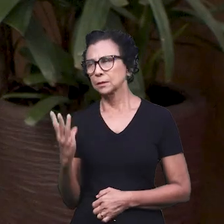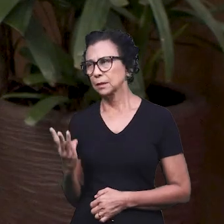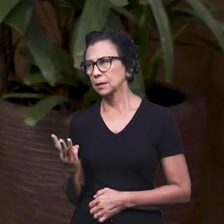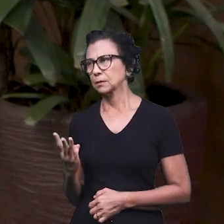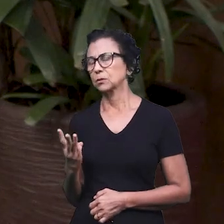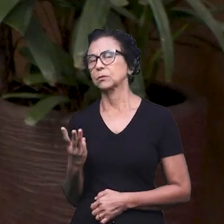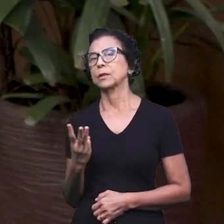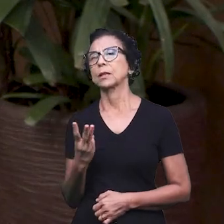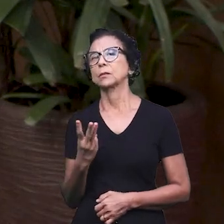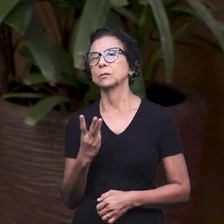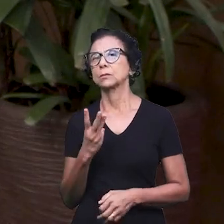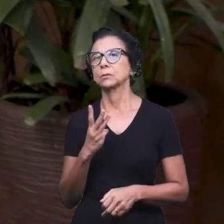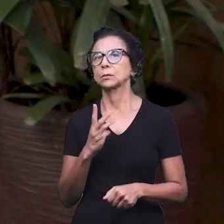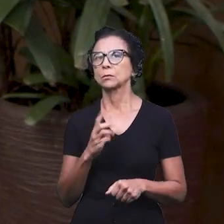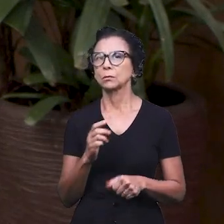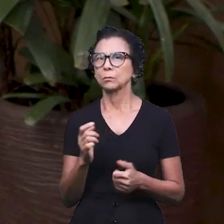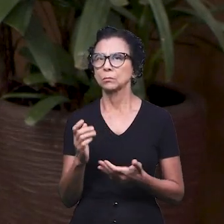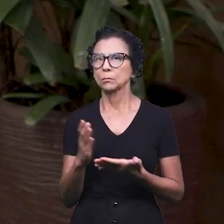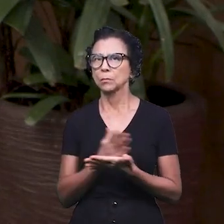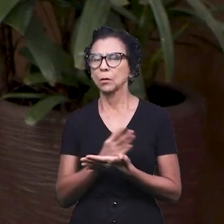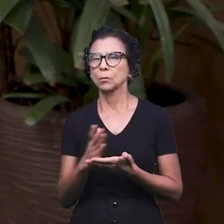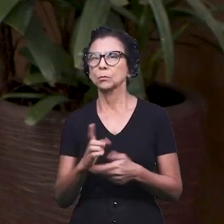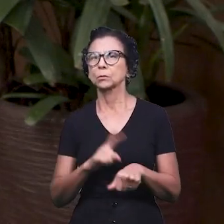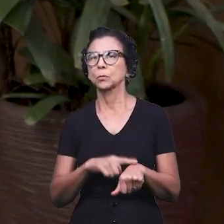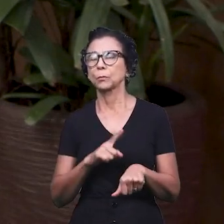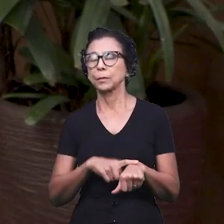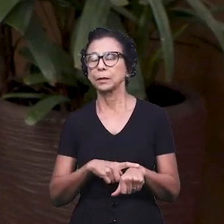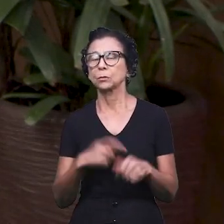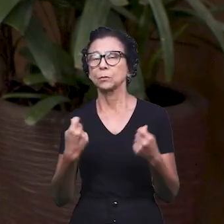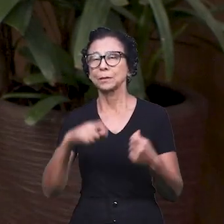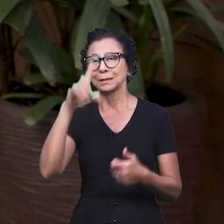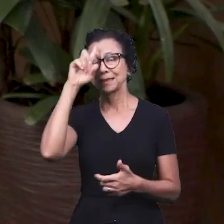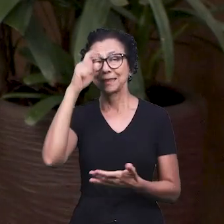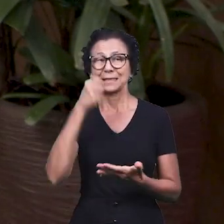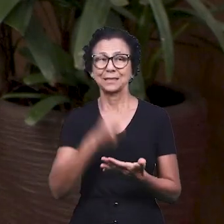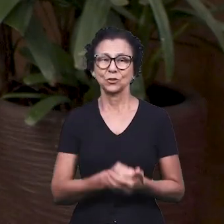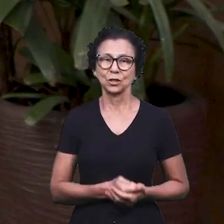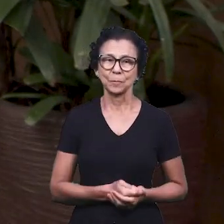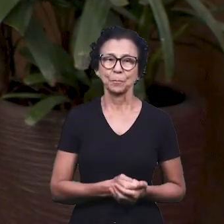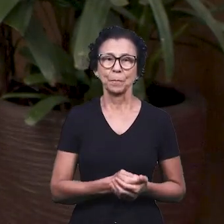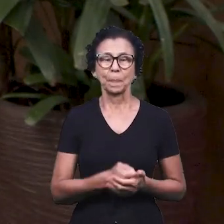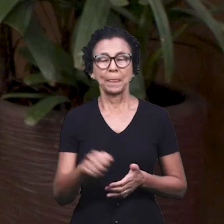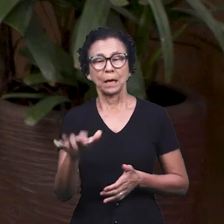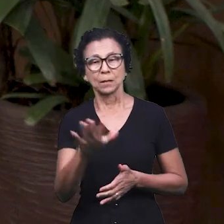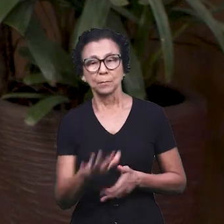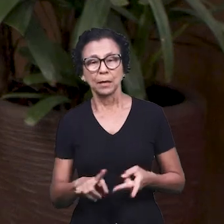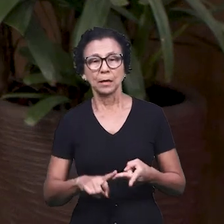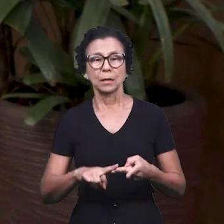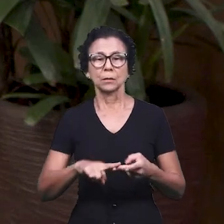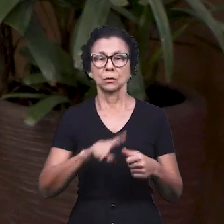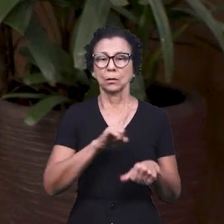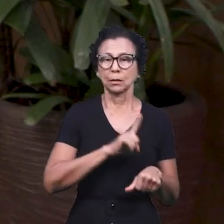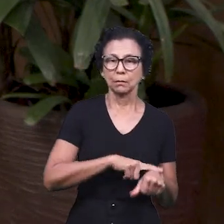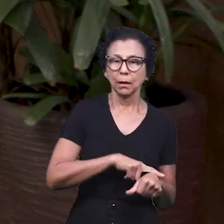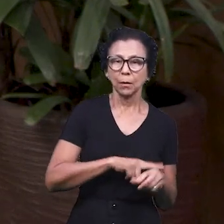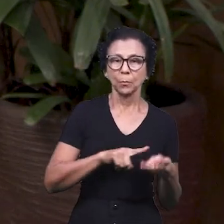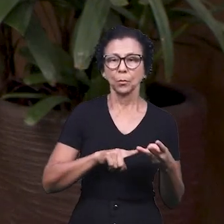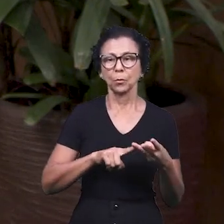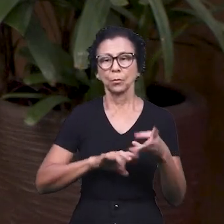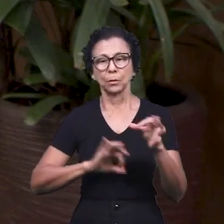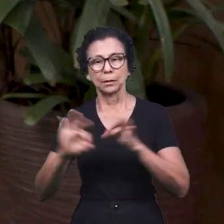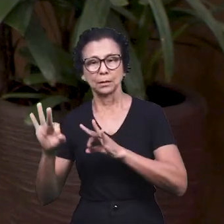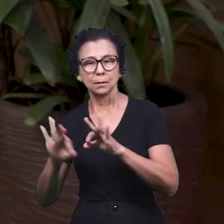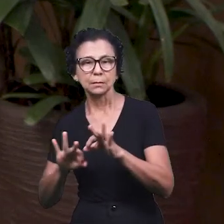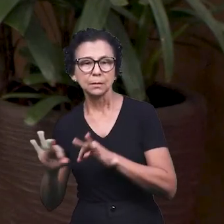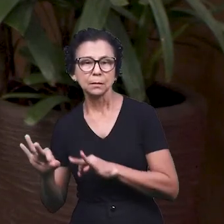tomar algumas decisões. Eu já ouvi aqui algumas, a decisão do espaço, a decisão do tempo, a decisão da organização,